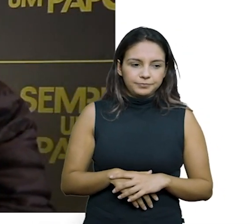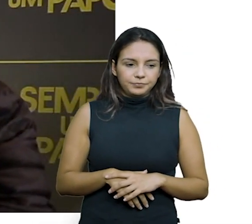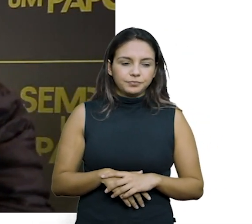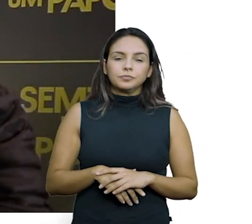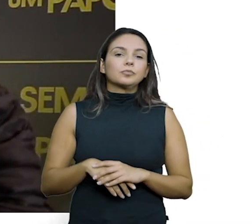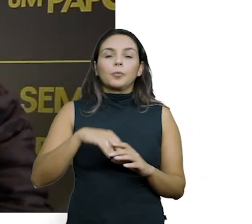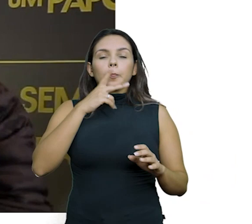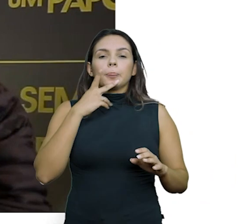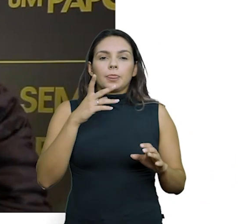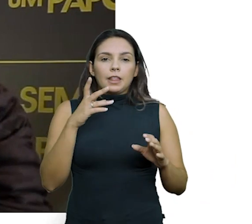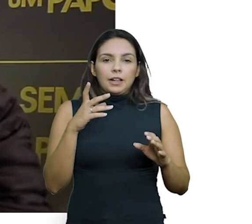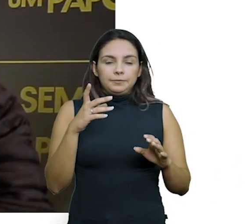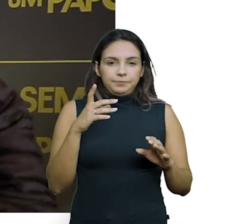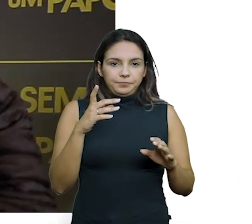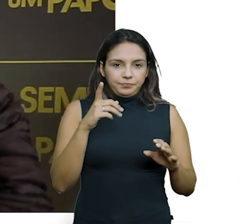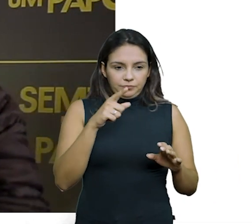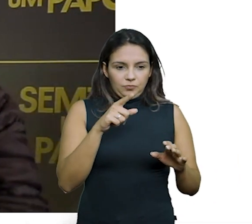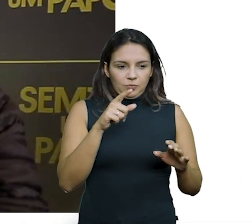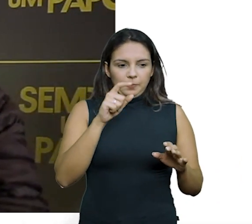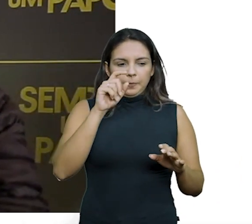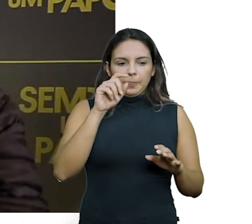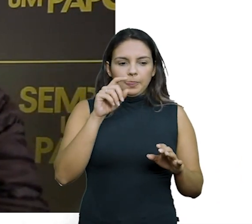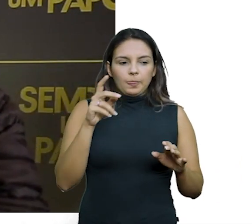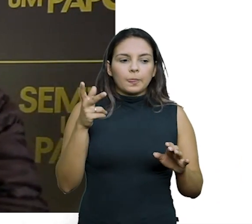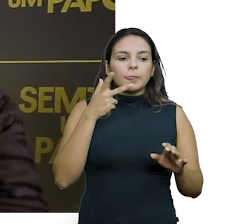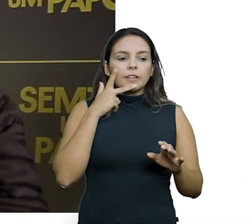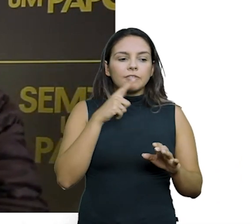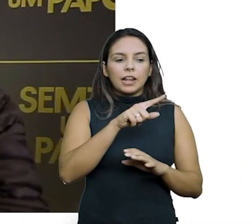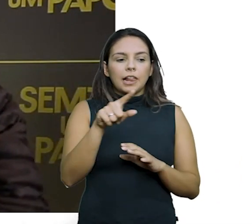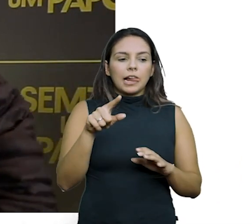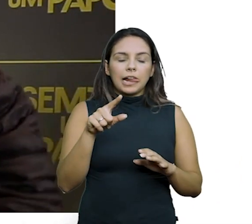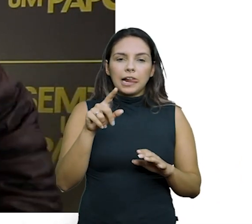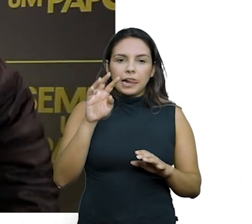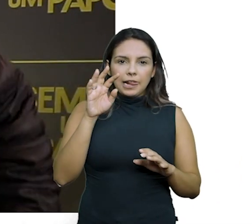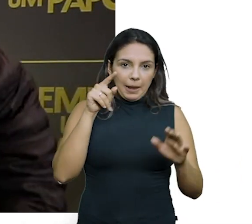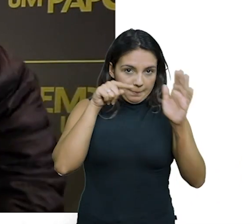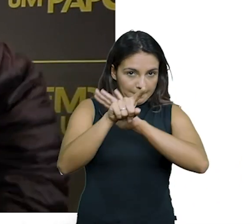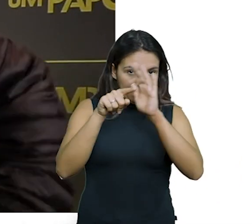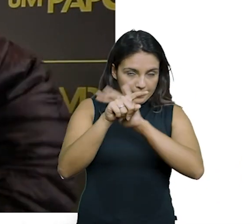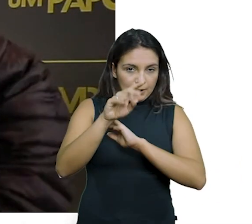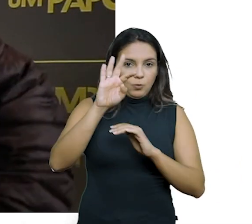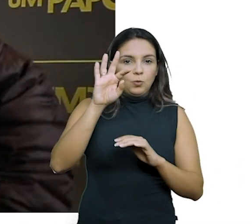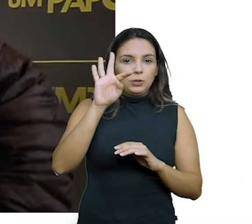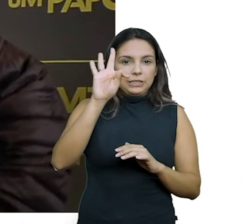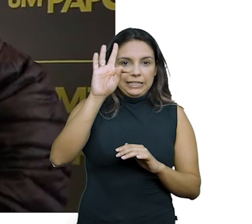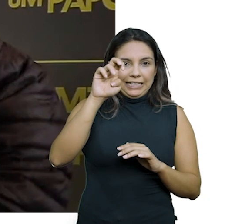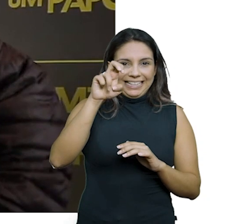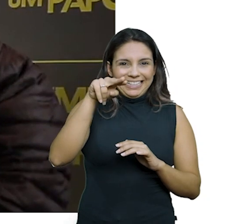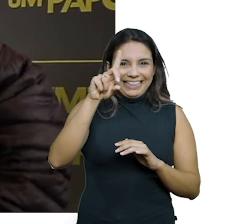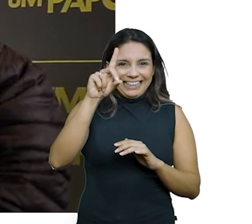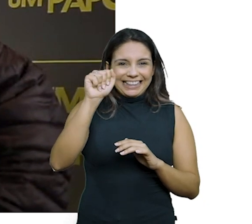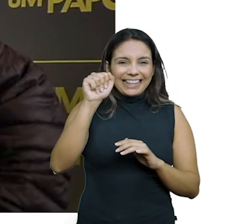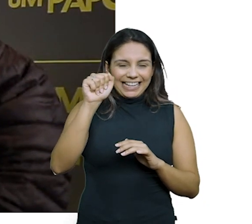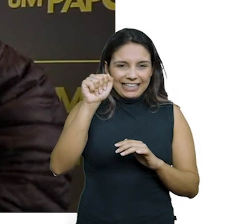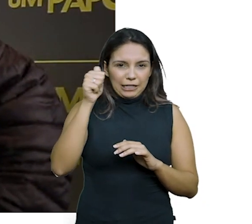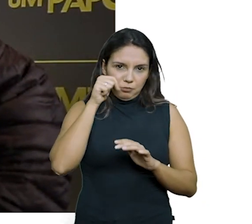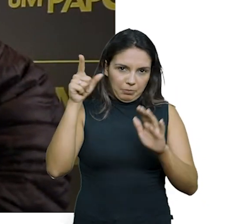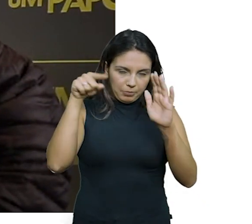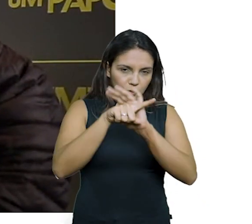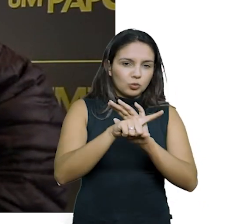as participações da Atenta AH, que pergunta para o Rafael como estão as